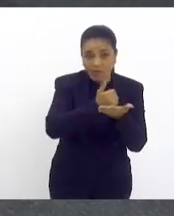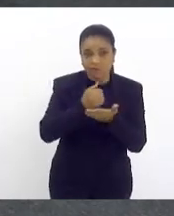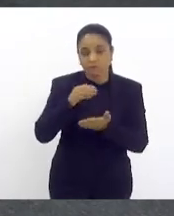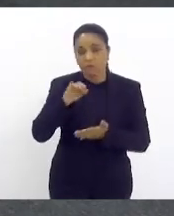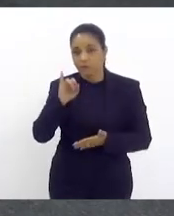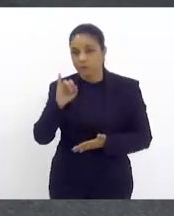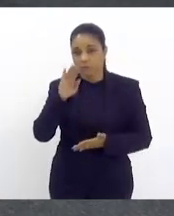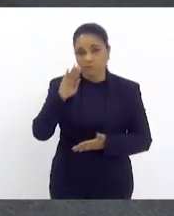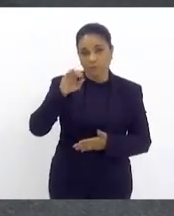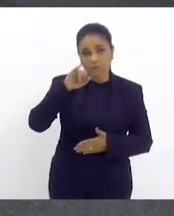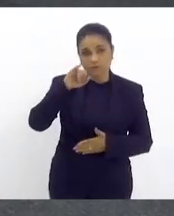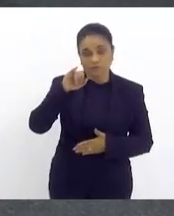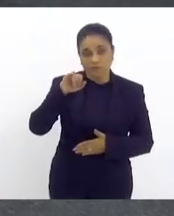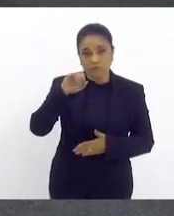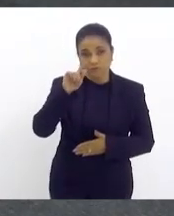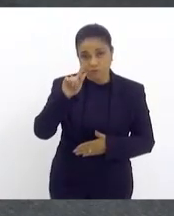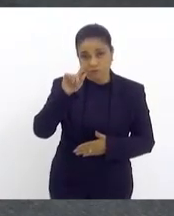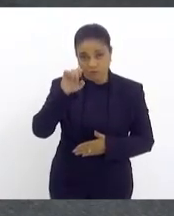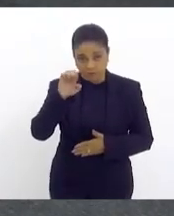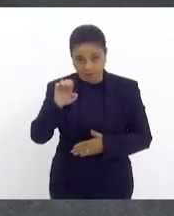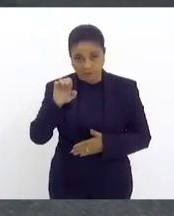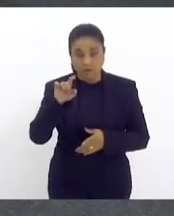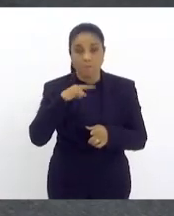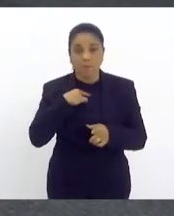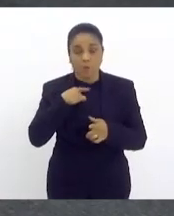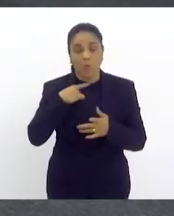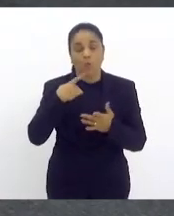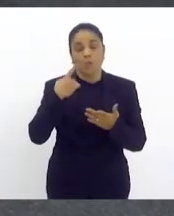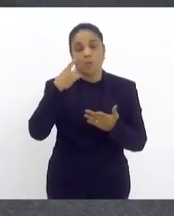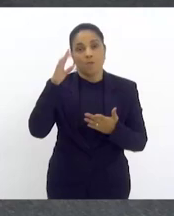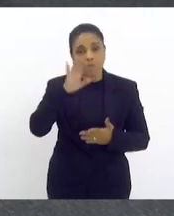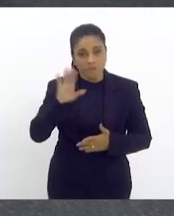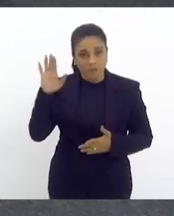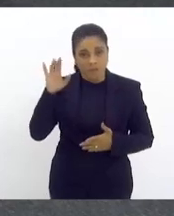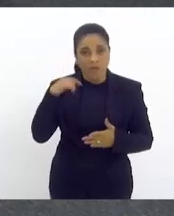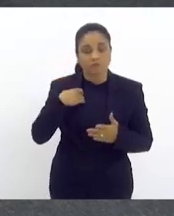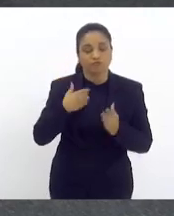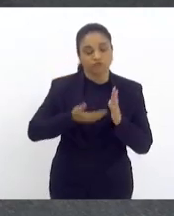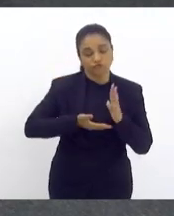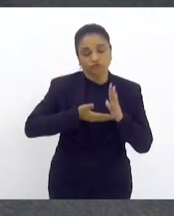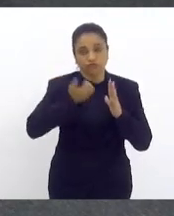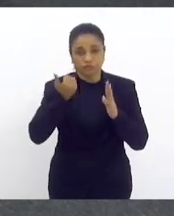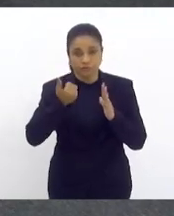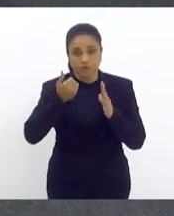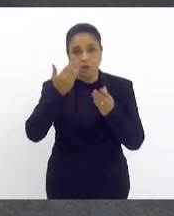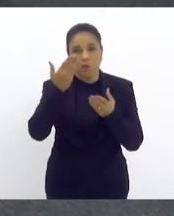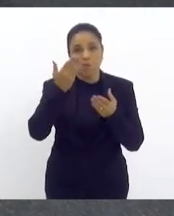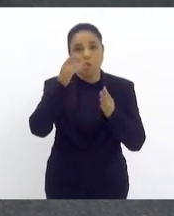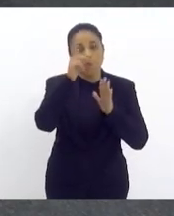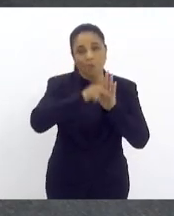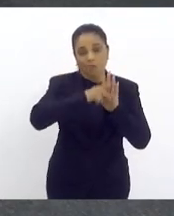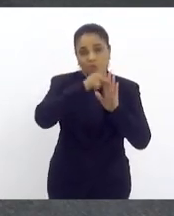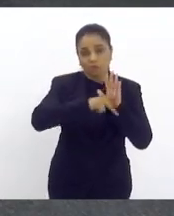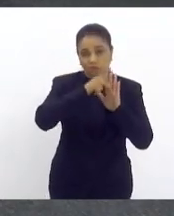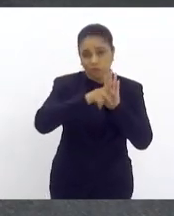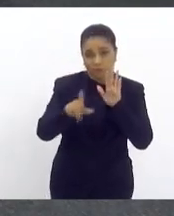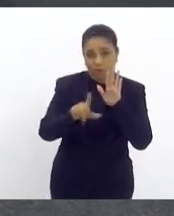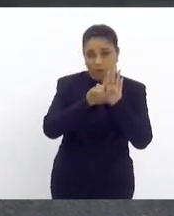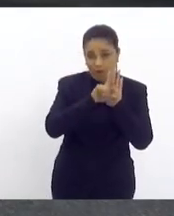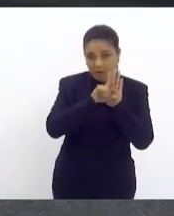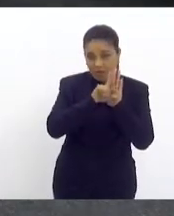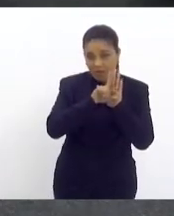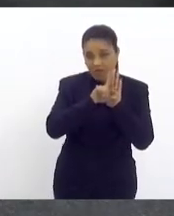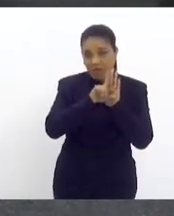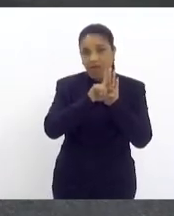e meu mandato havia querido desarquivamento né de uma de uma projeto de lei um projeto que